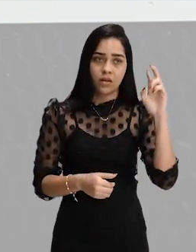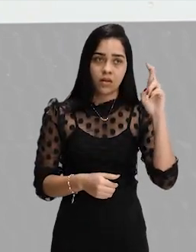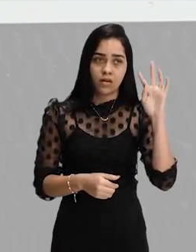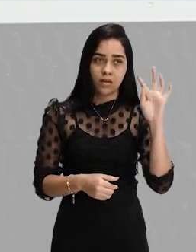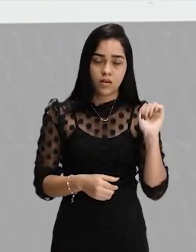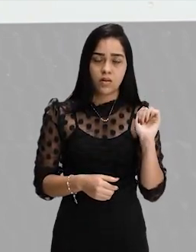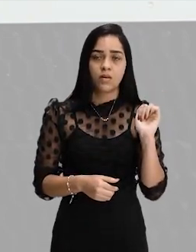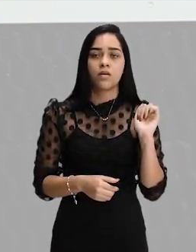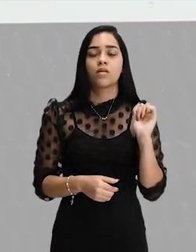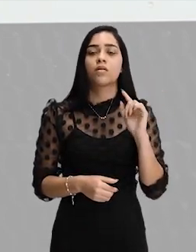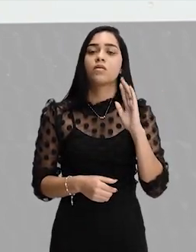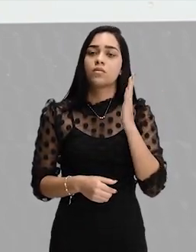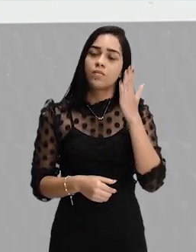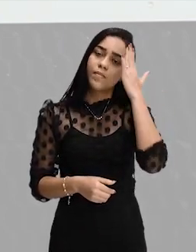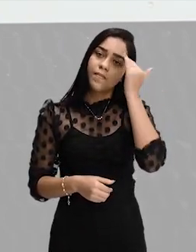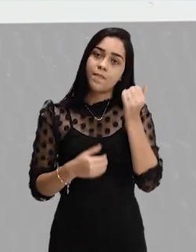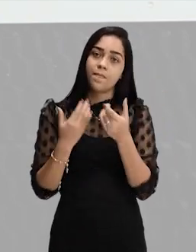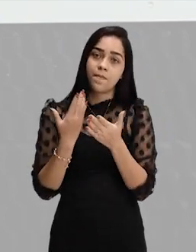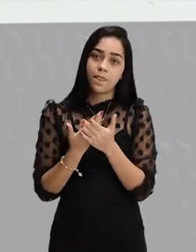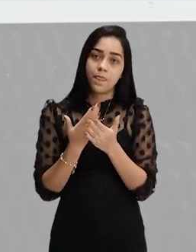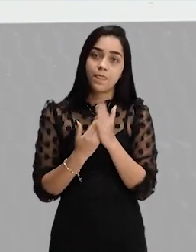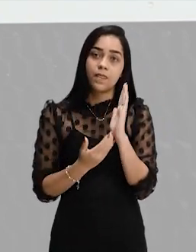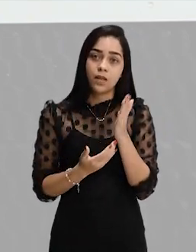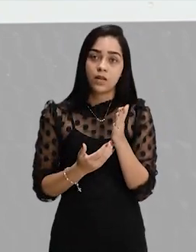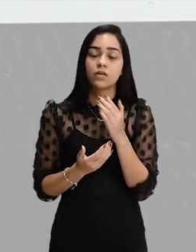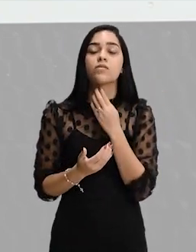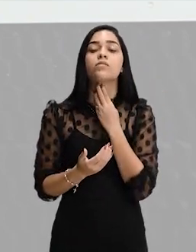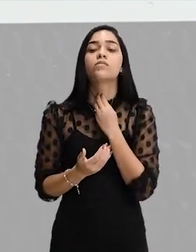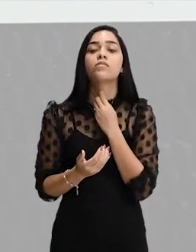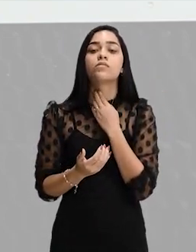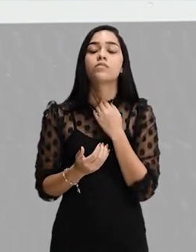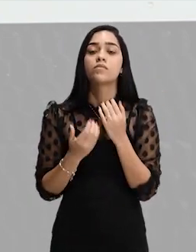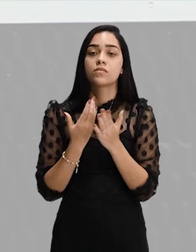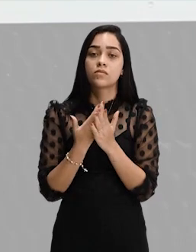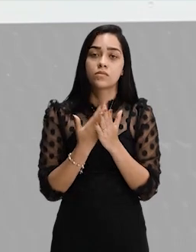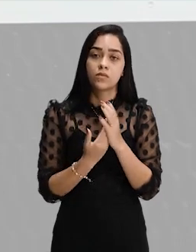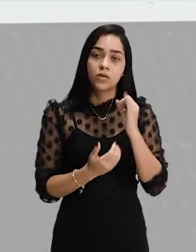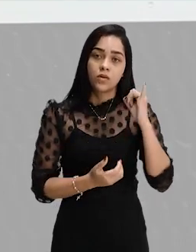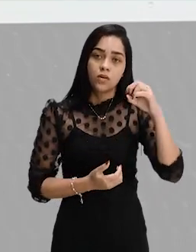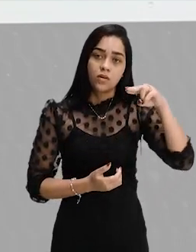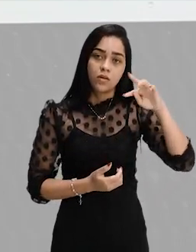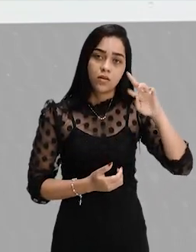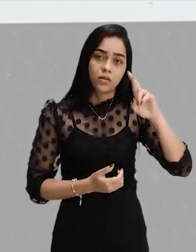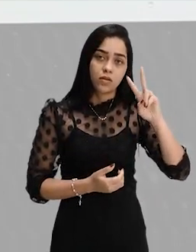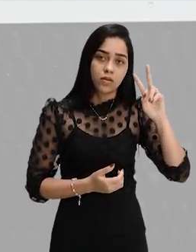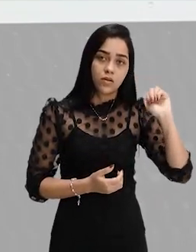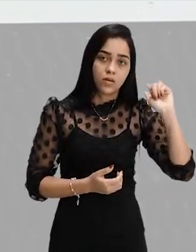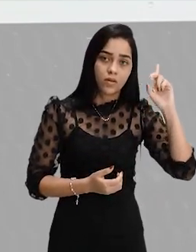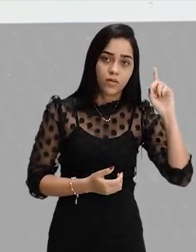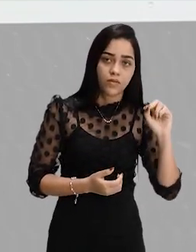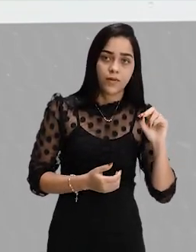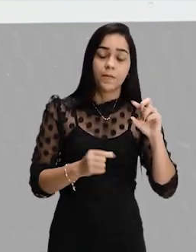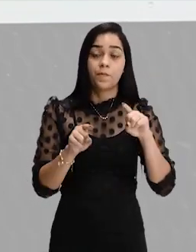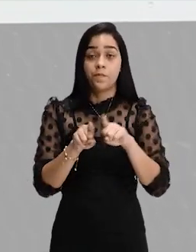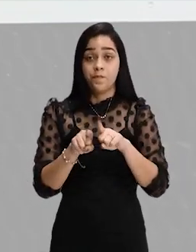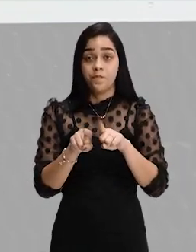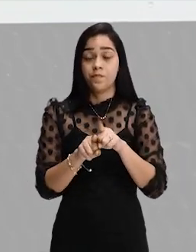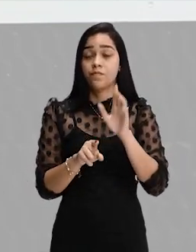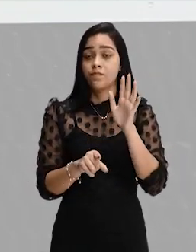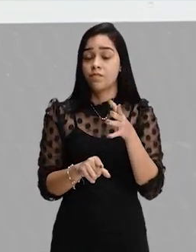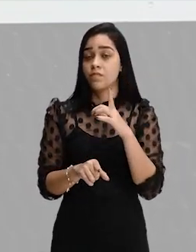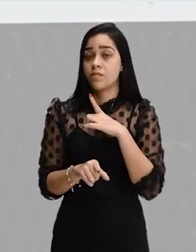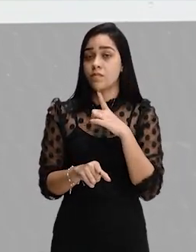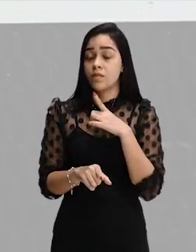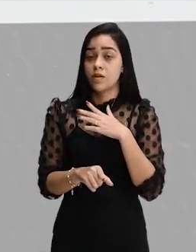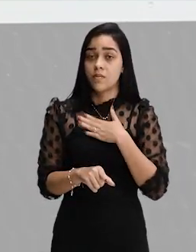aberta, mas vocês já devem saber, porque já estudaram intervalo numérico, né? Essa bolinha aqui é aberta, 2,5. Ora, como minha